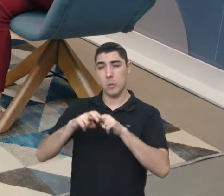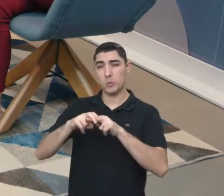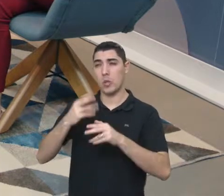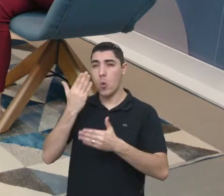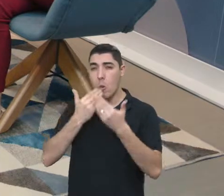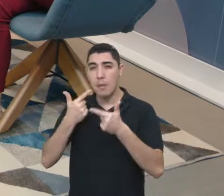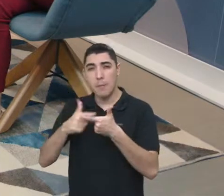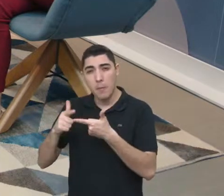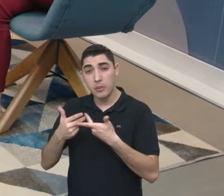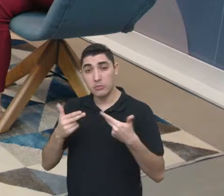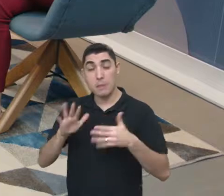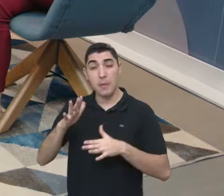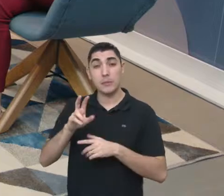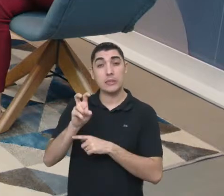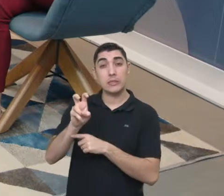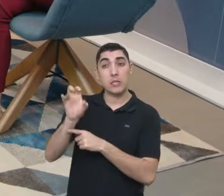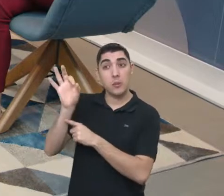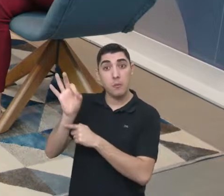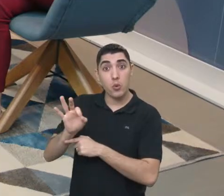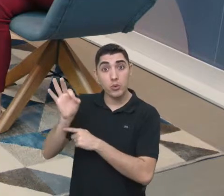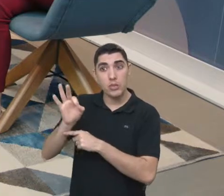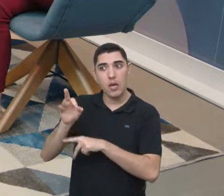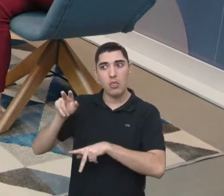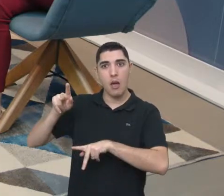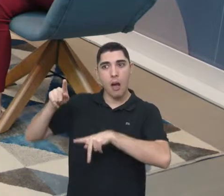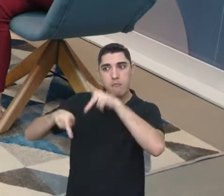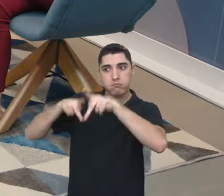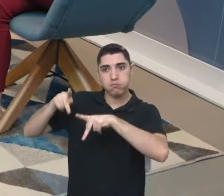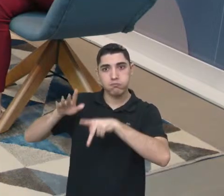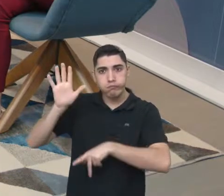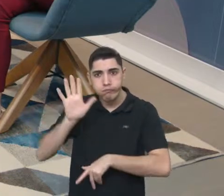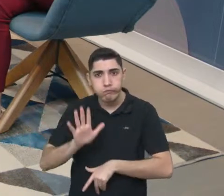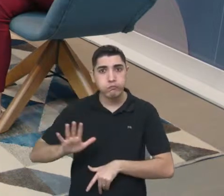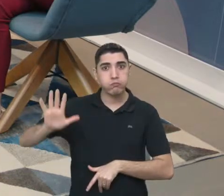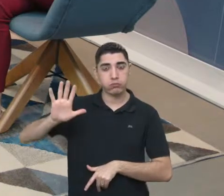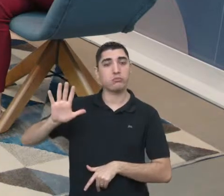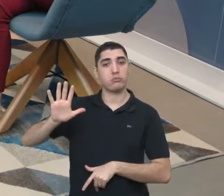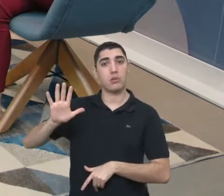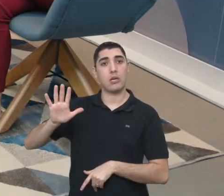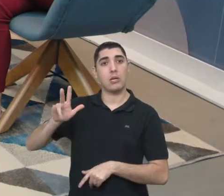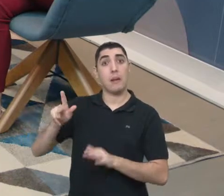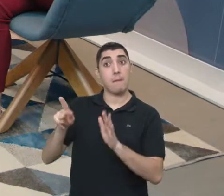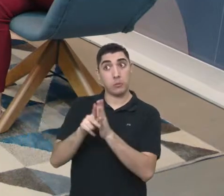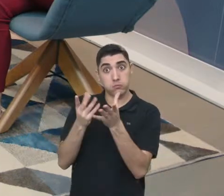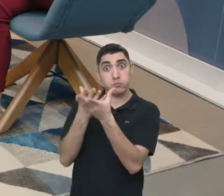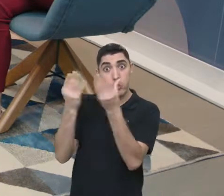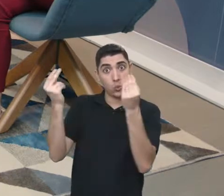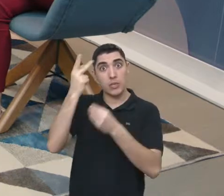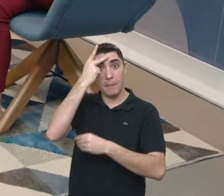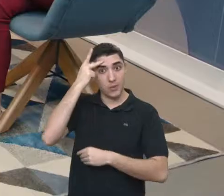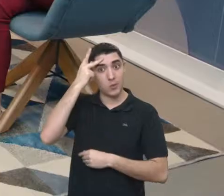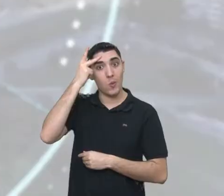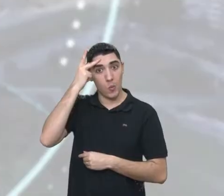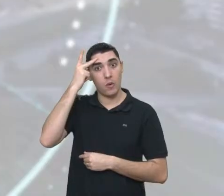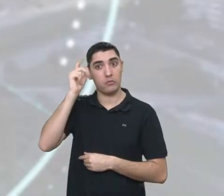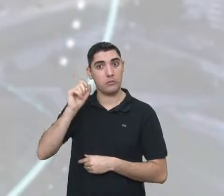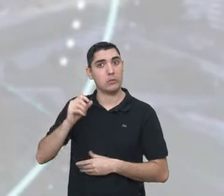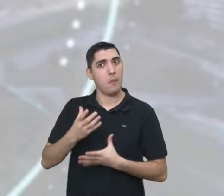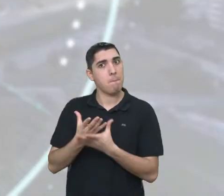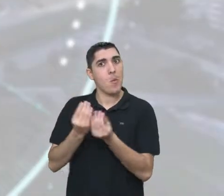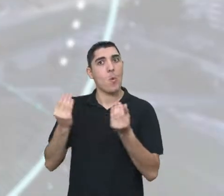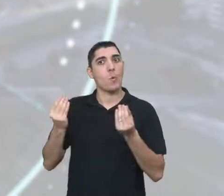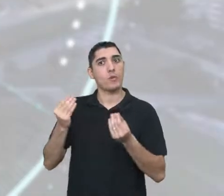isso equivale a aproximadamente 5% da população, né? Se a gente parar para pensar, é bastante gente, né? Um